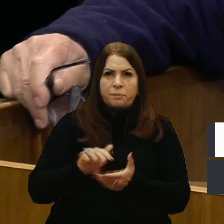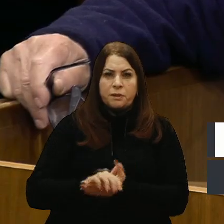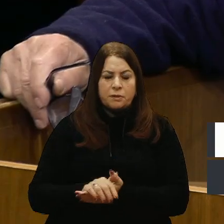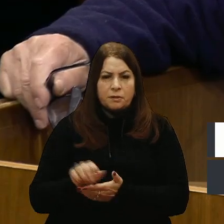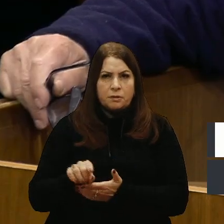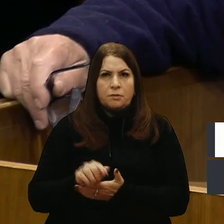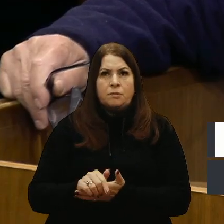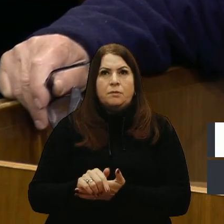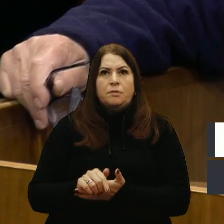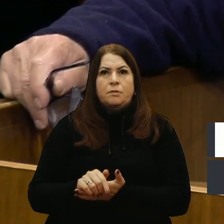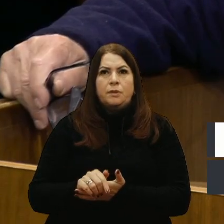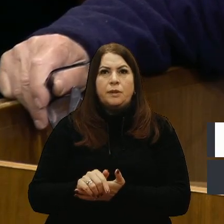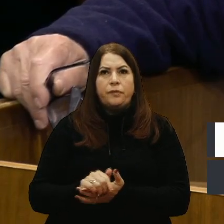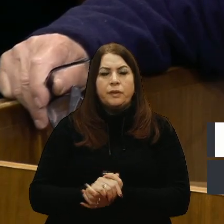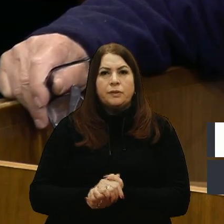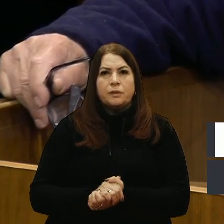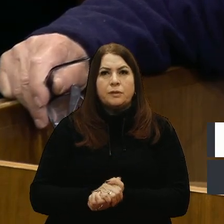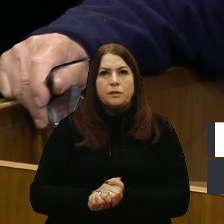porque